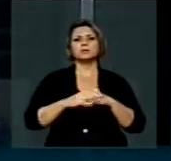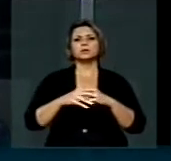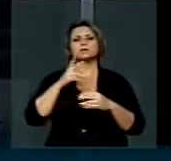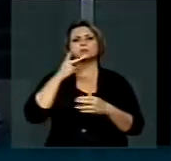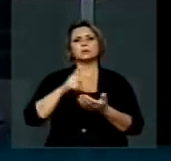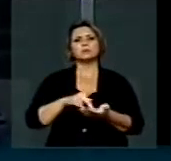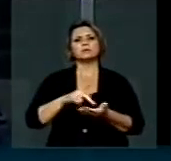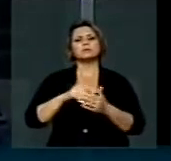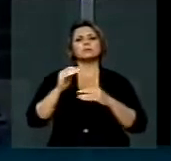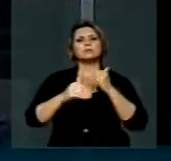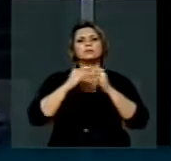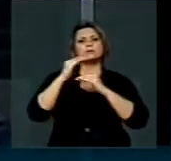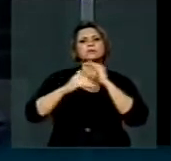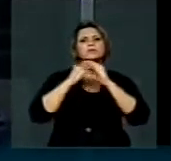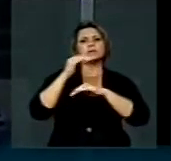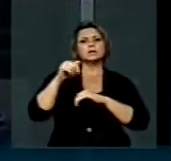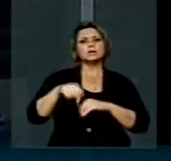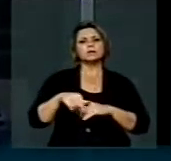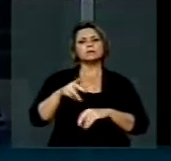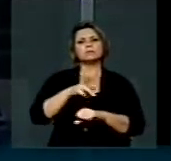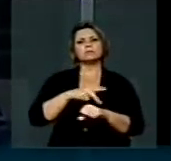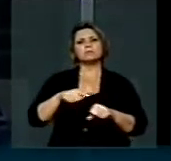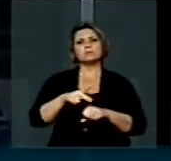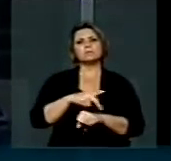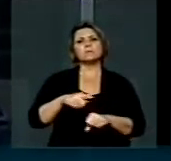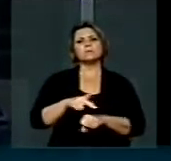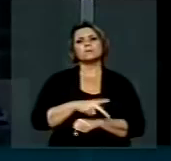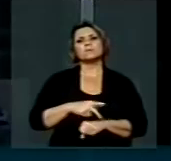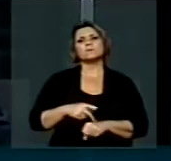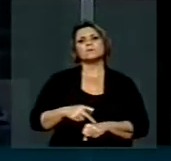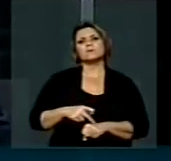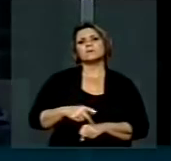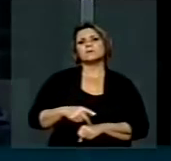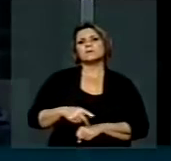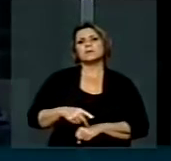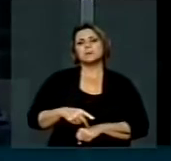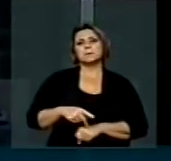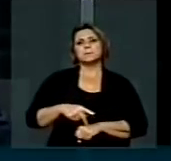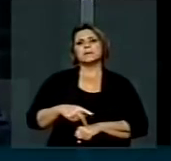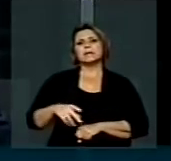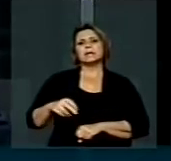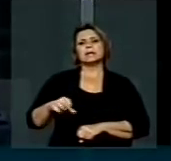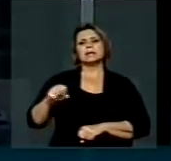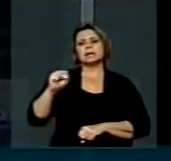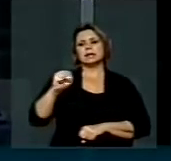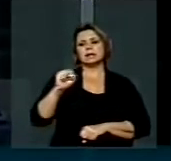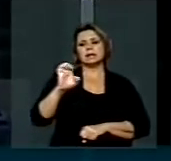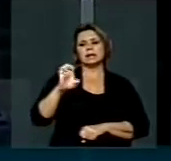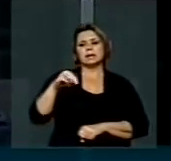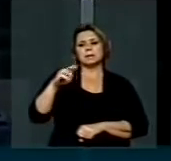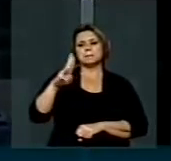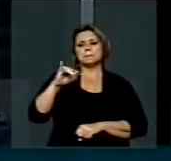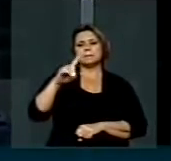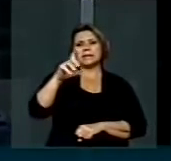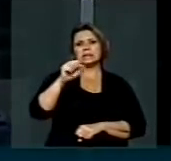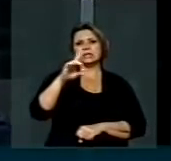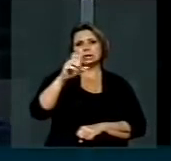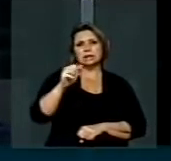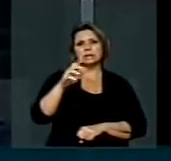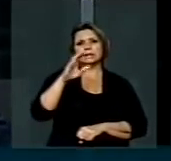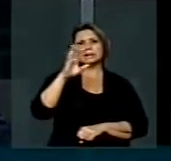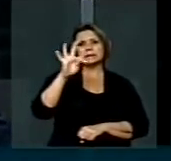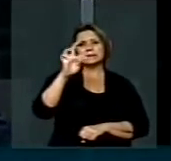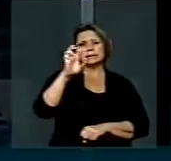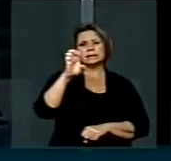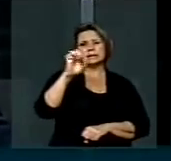tem desenvolvido aqui no nosso país a Embaixada de Taiwan. Taiwan, que é um país da